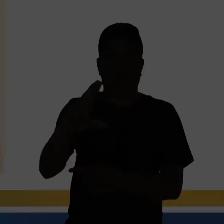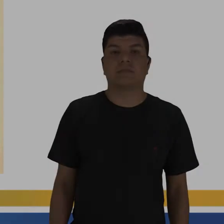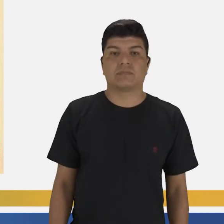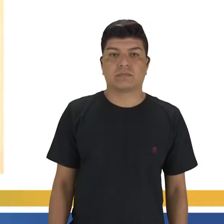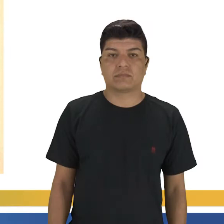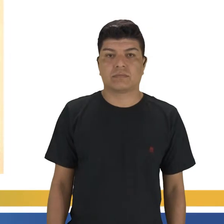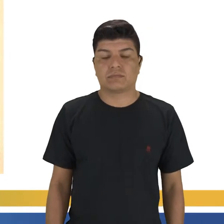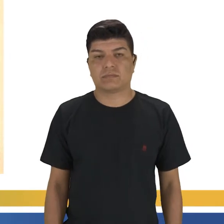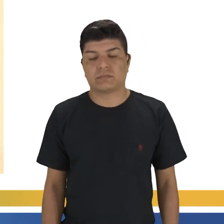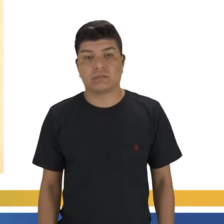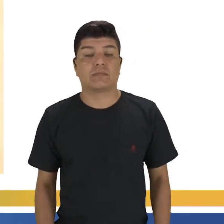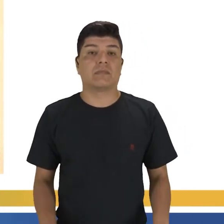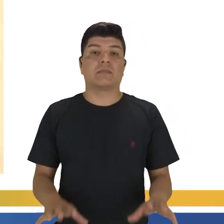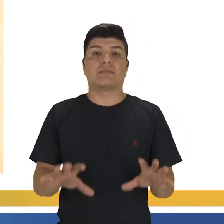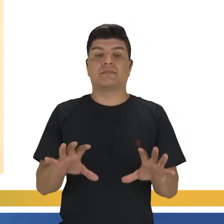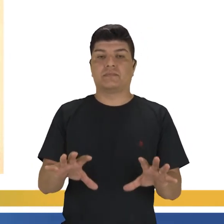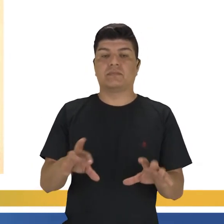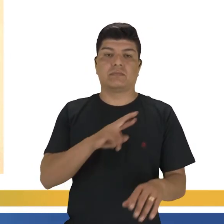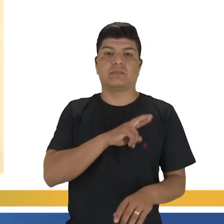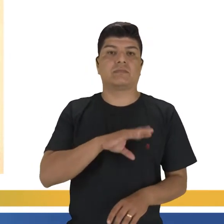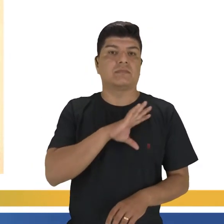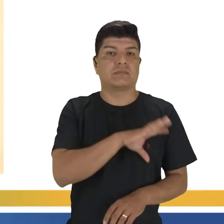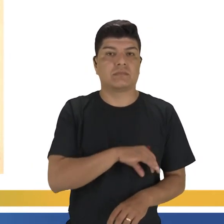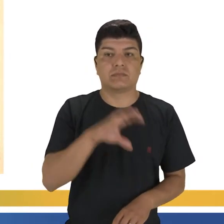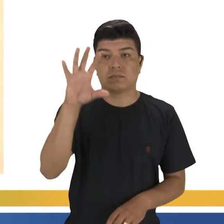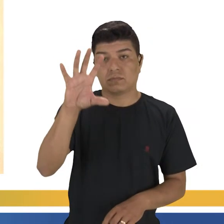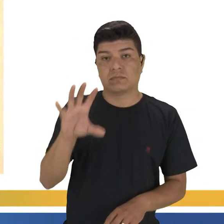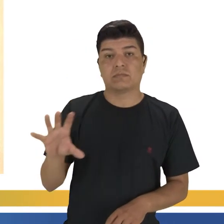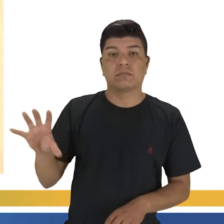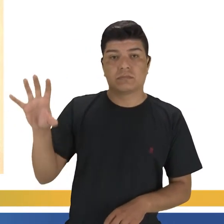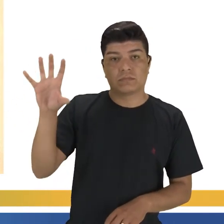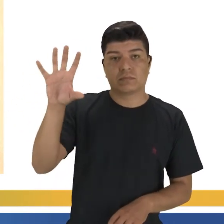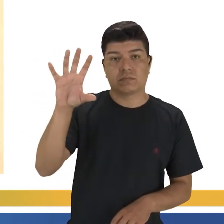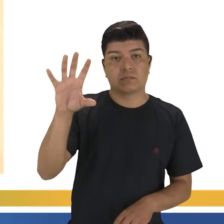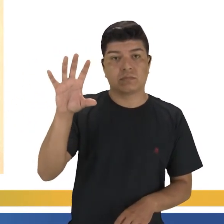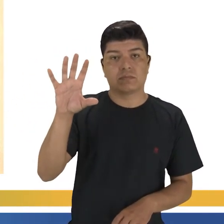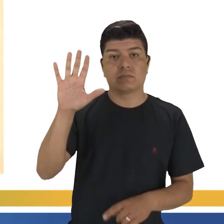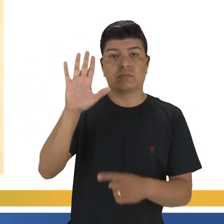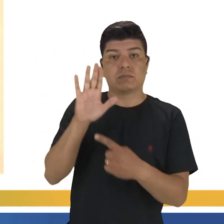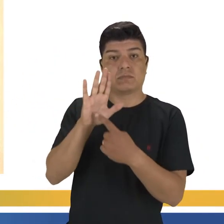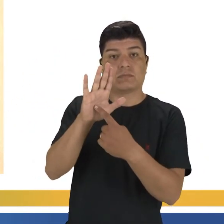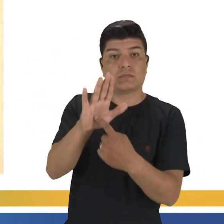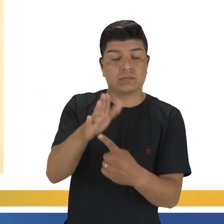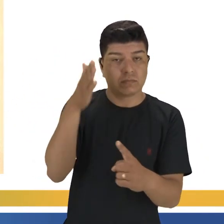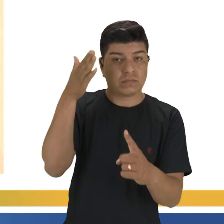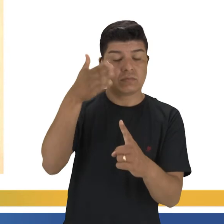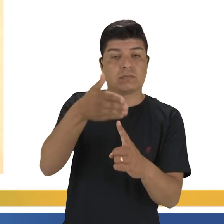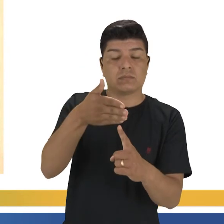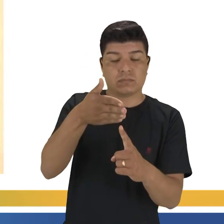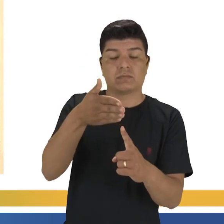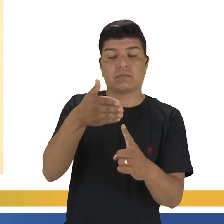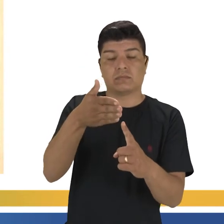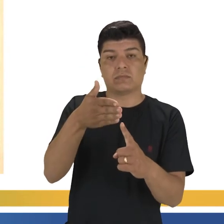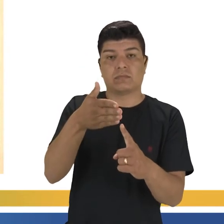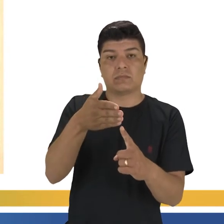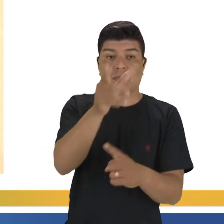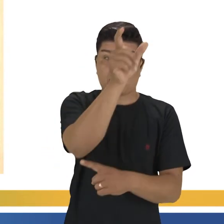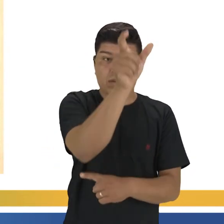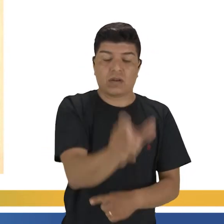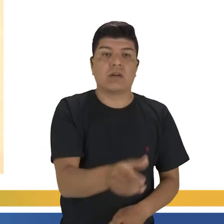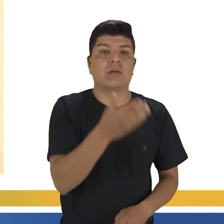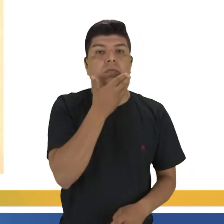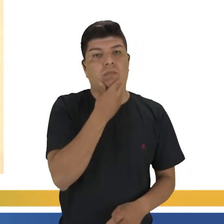sertanejo. Então, os romances regionalistas, eles enfatizavam a figura do homem,